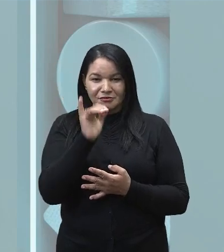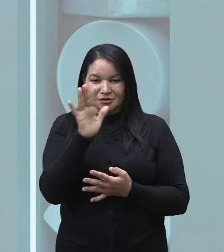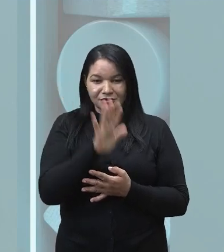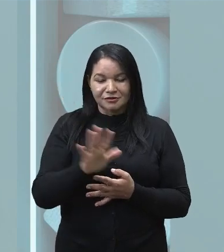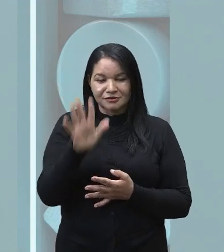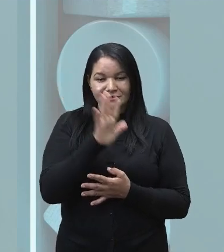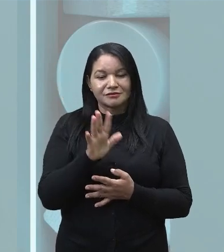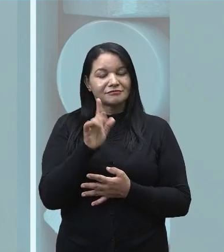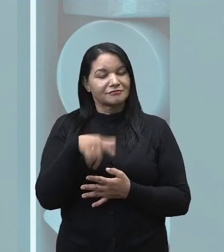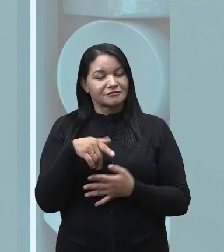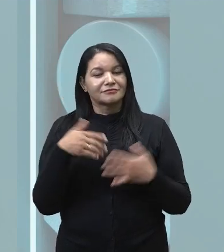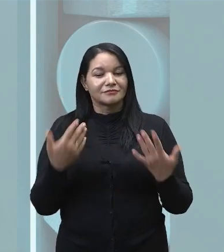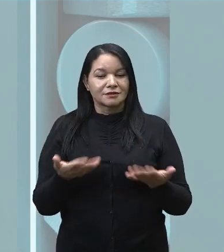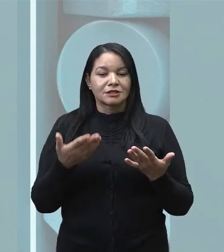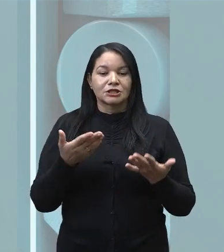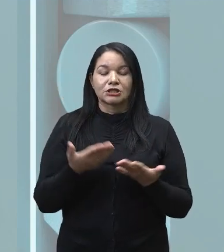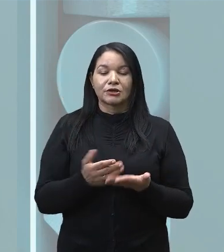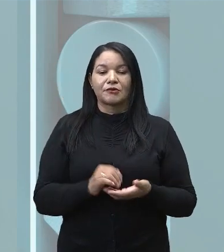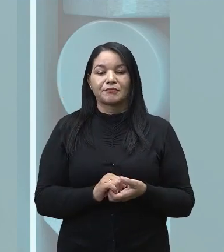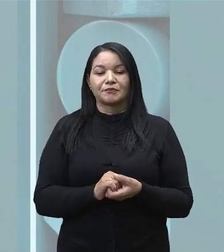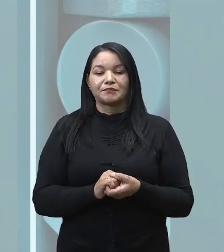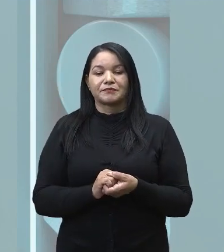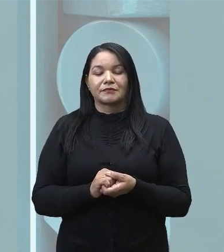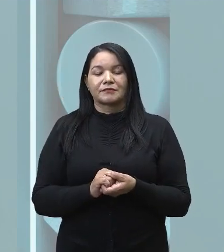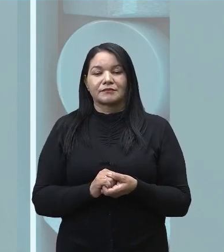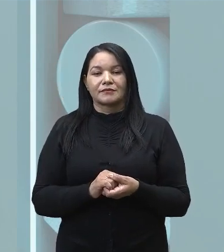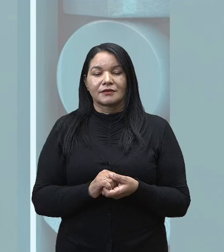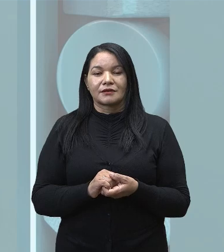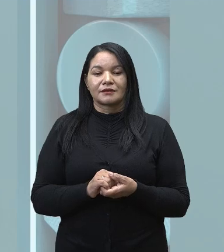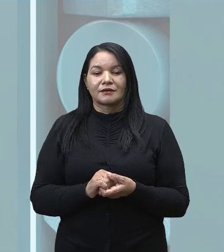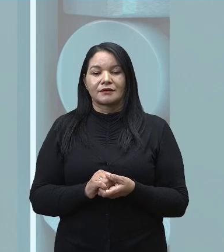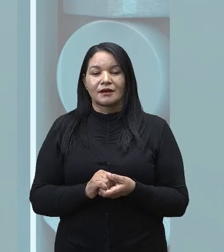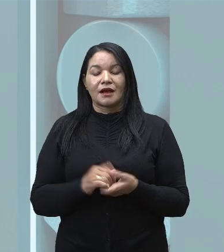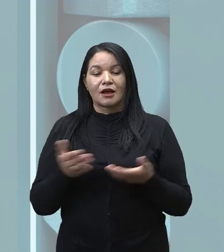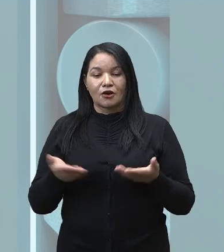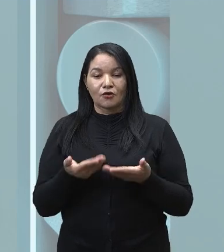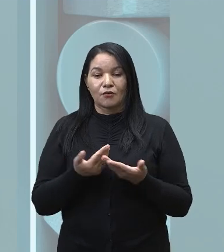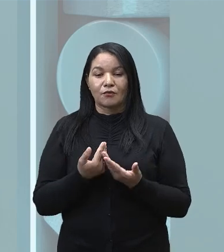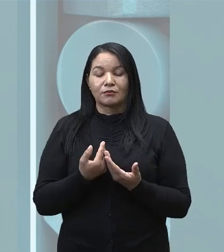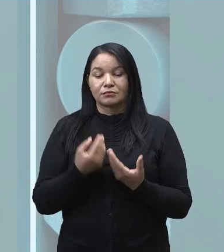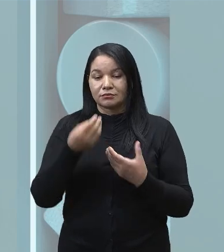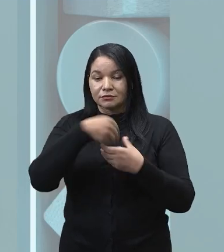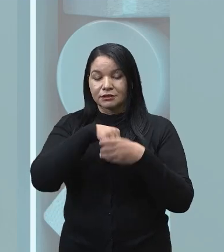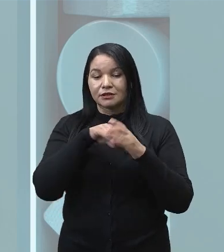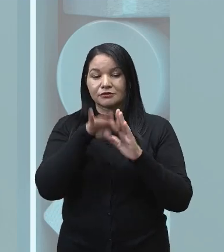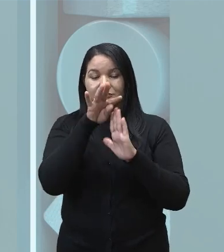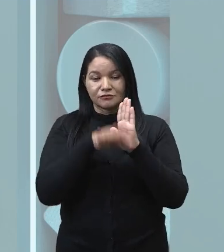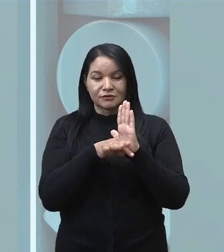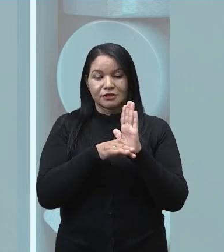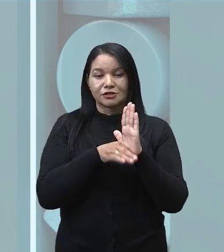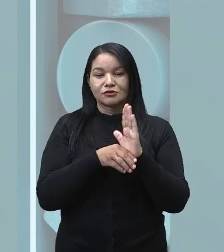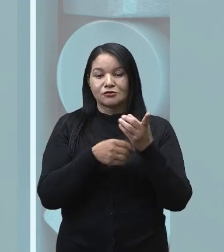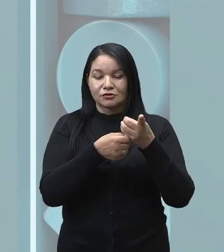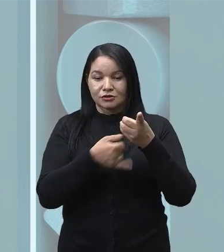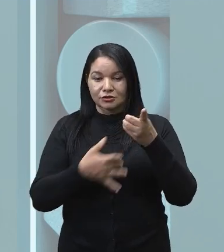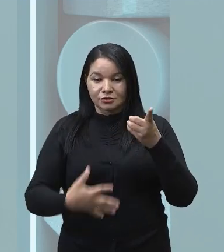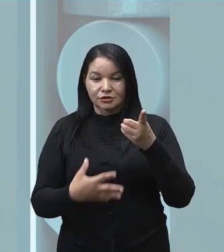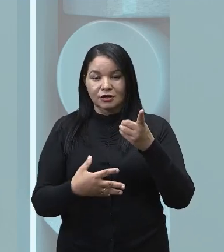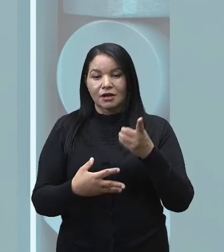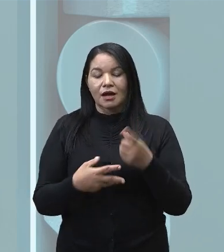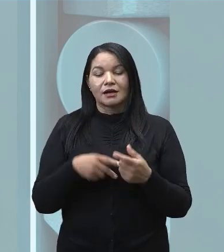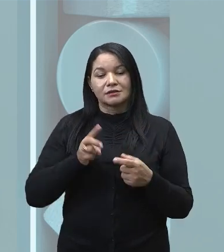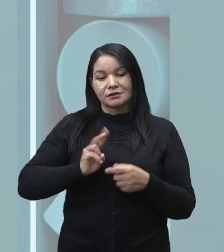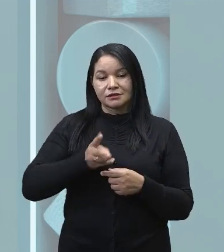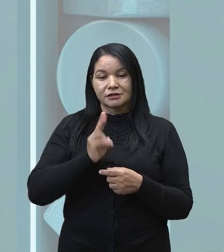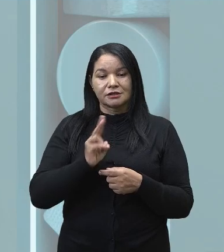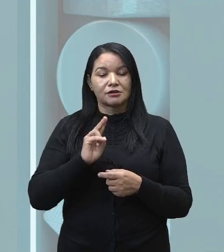colocada? Então, né, trazendo para o conceito do texto descritivo, toda vez que a gente escuta, a